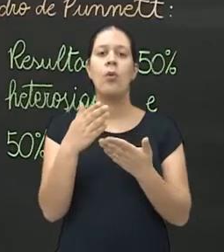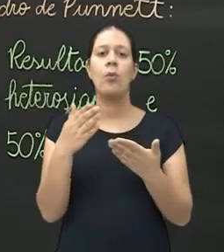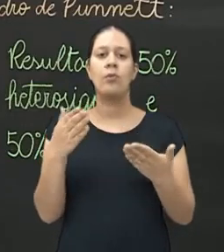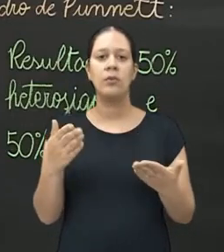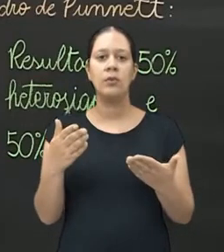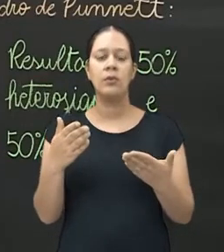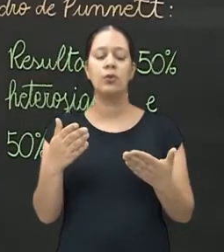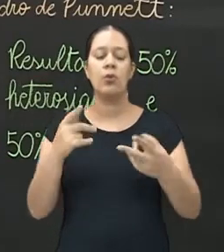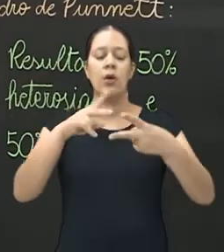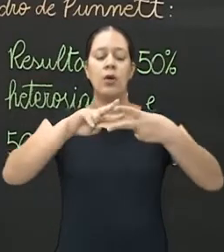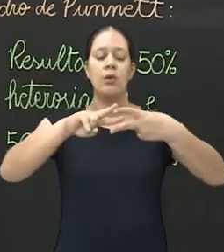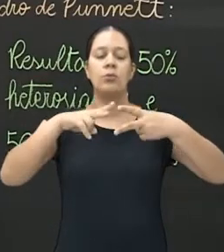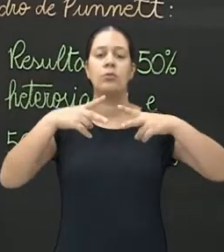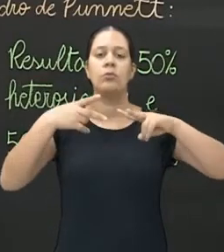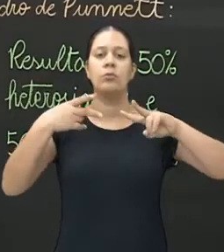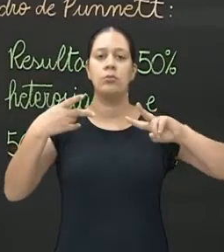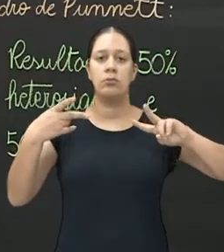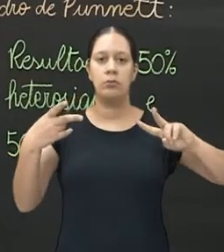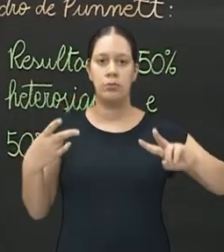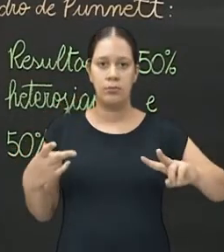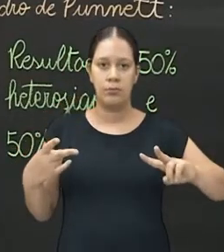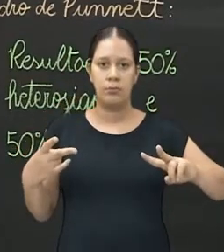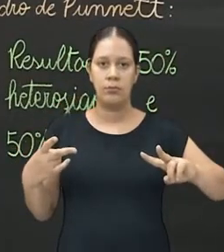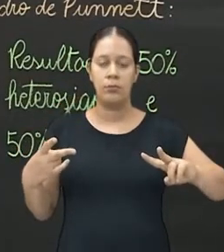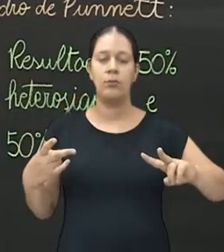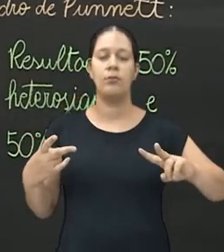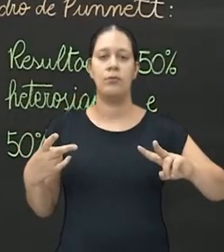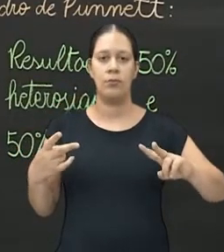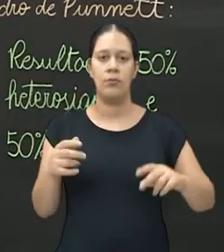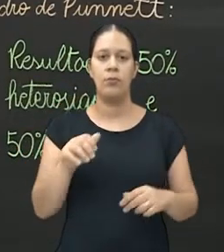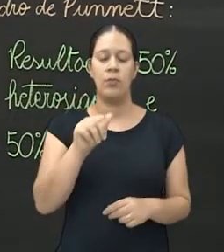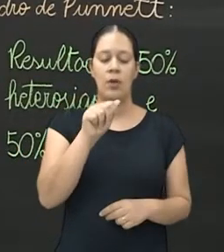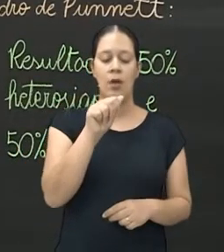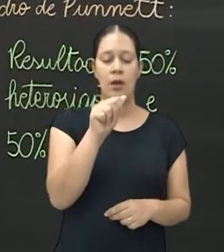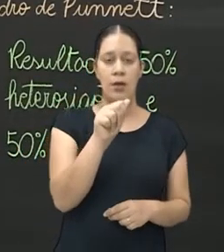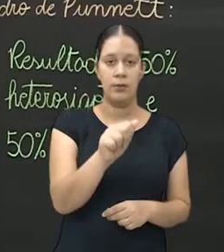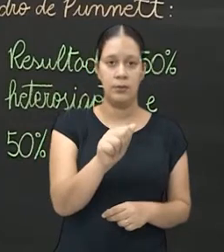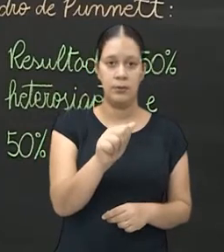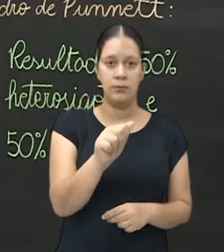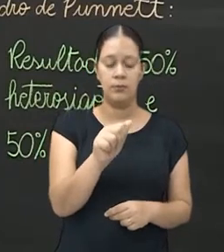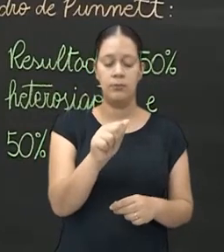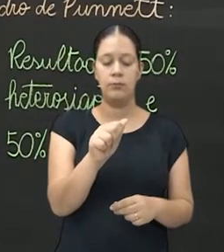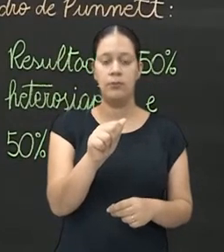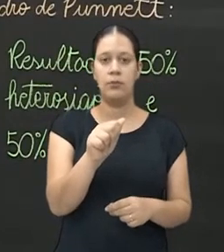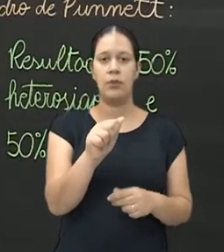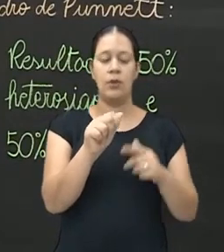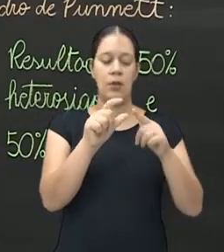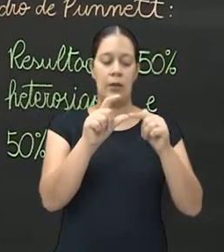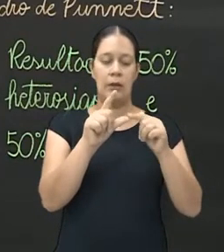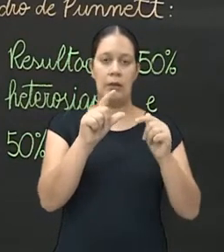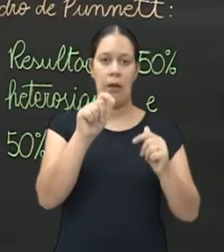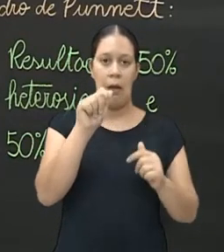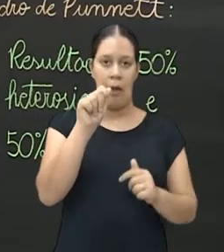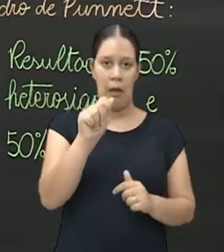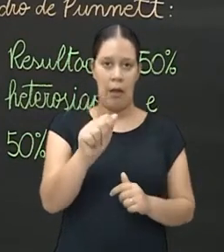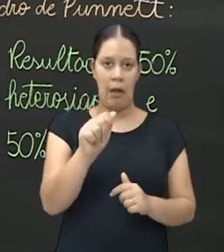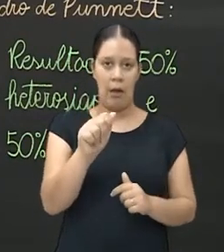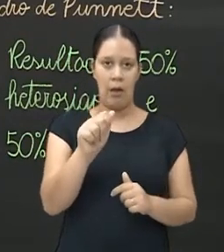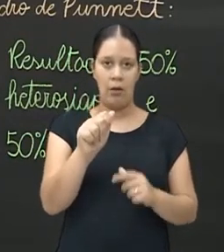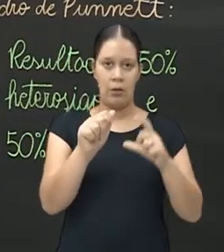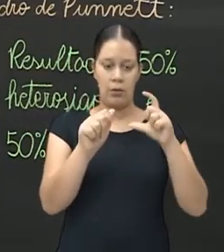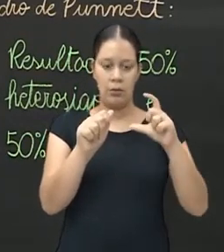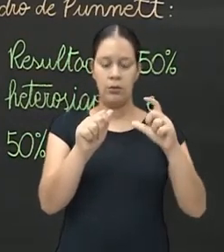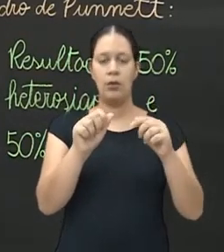um cruzamento. Então, eu pego azão, coloquei aqui, com azinho daqui. Azão,